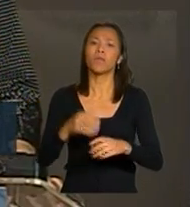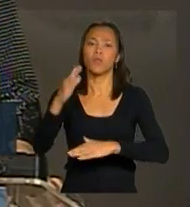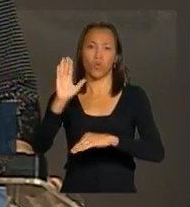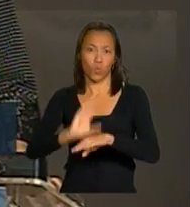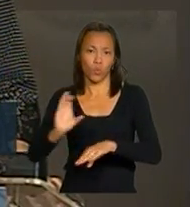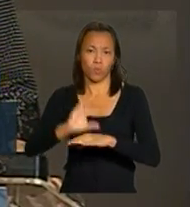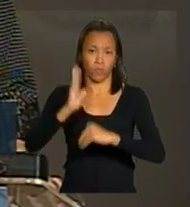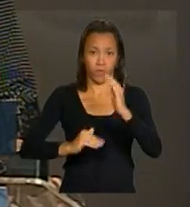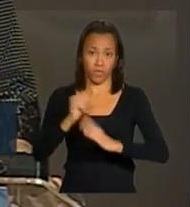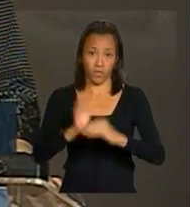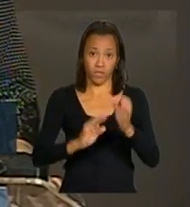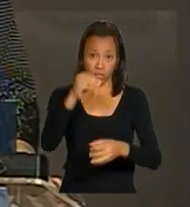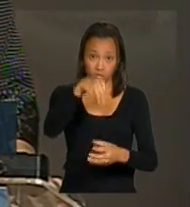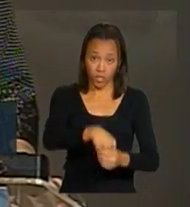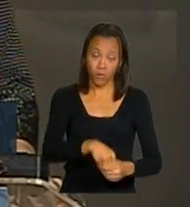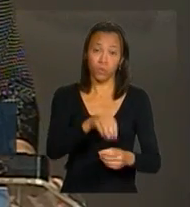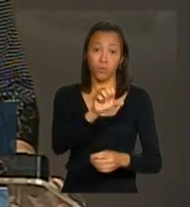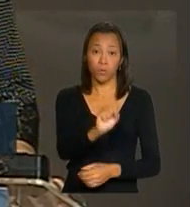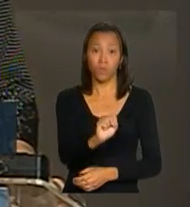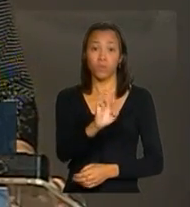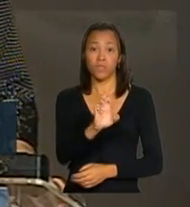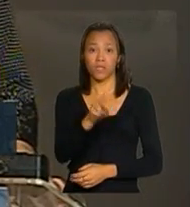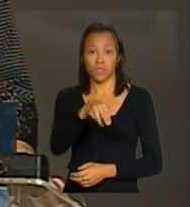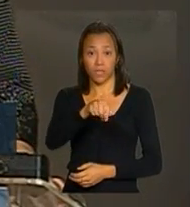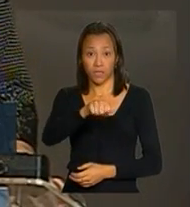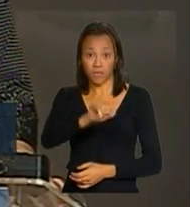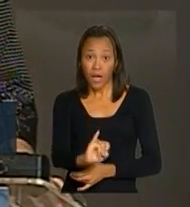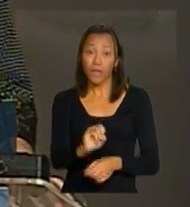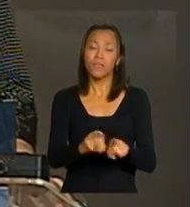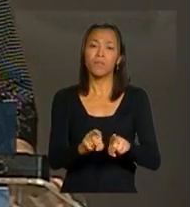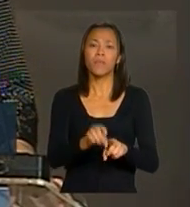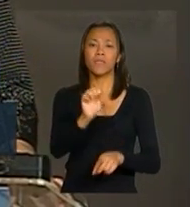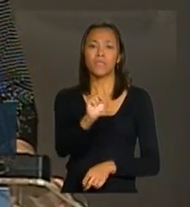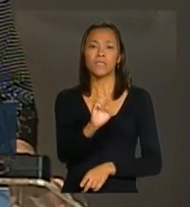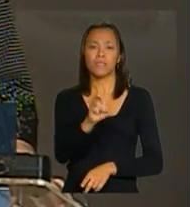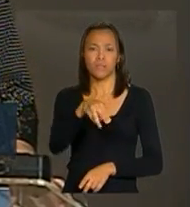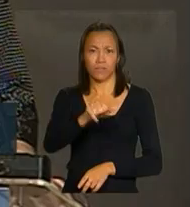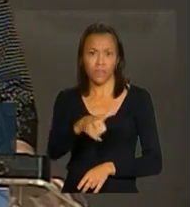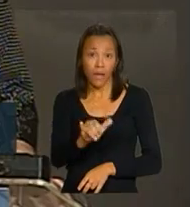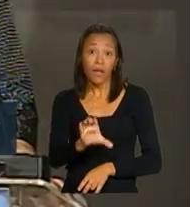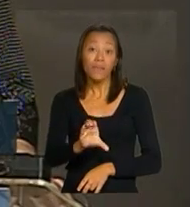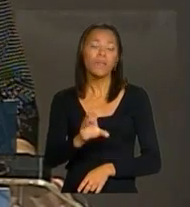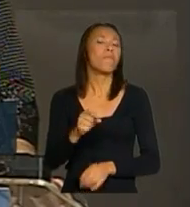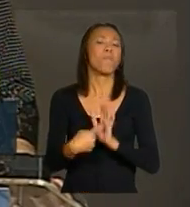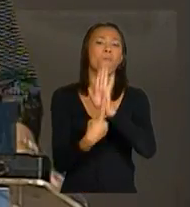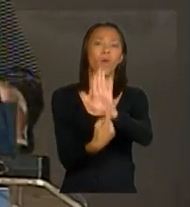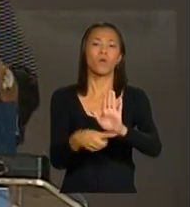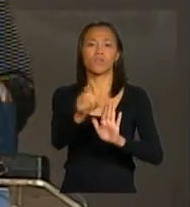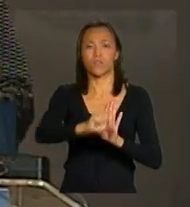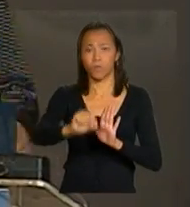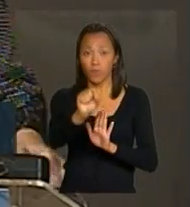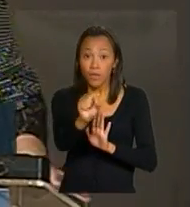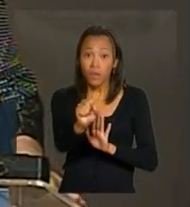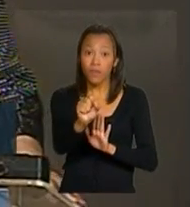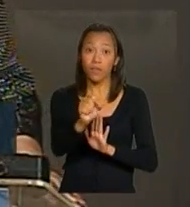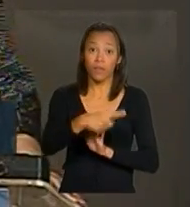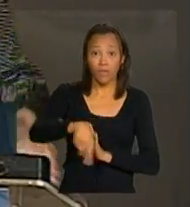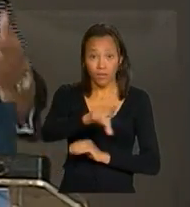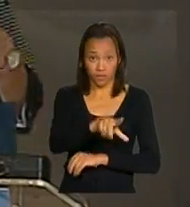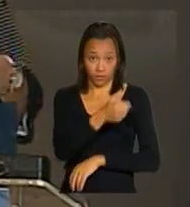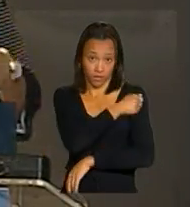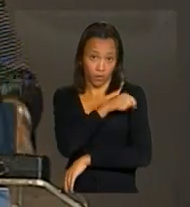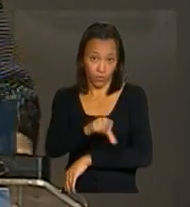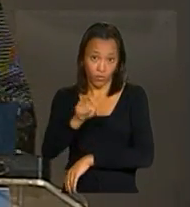SENAI e do SENAC em todo o país, eles evidenciam a importância